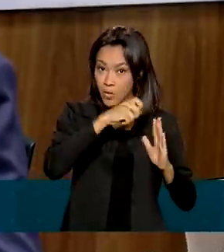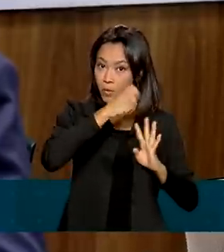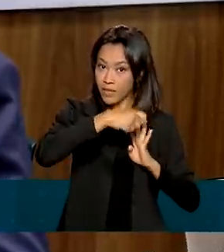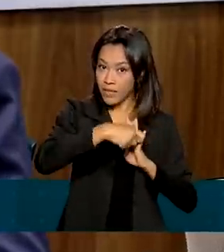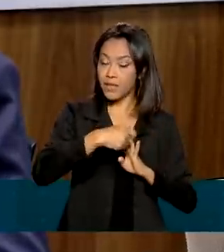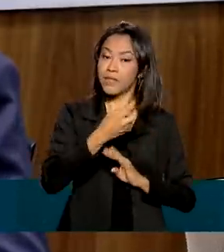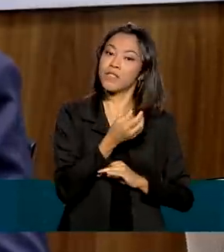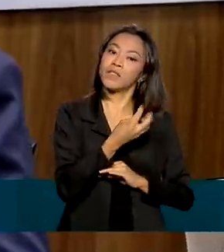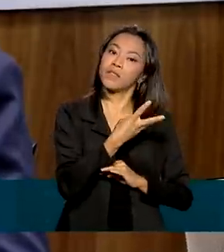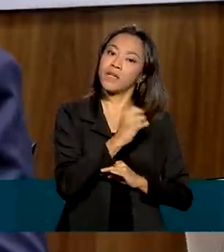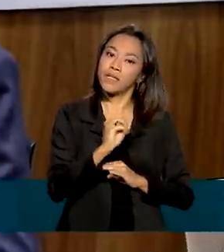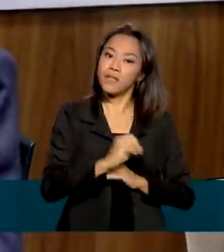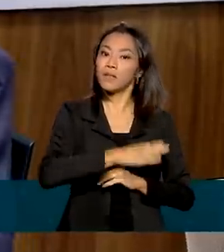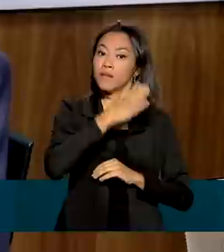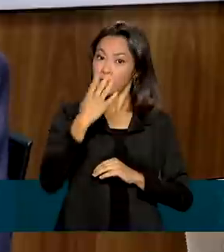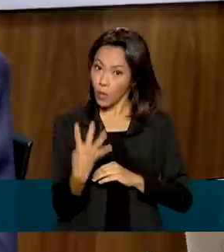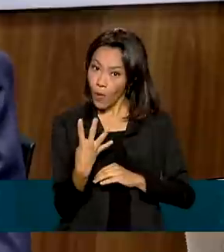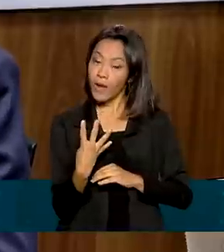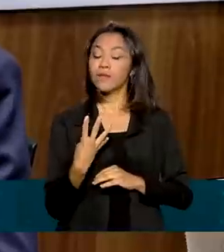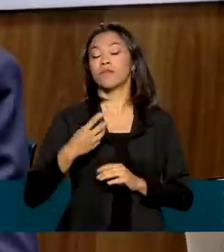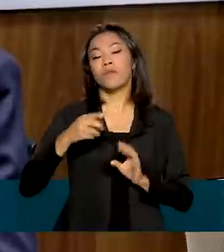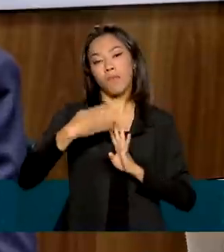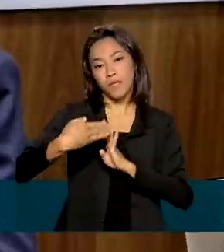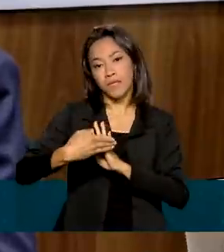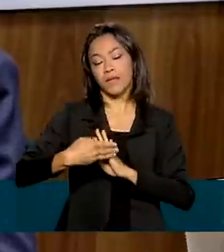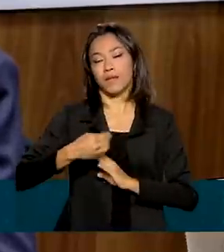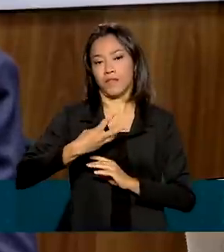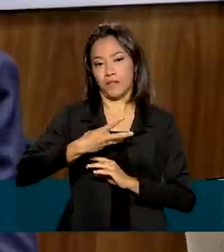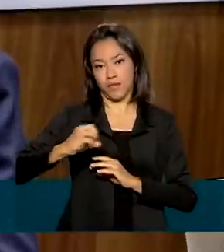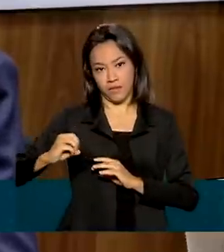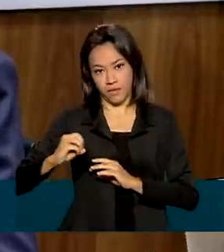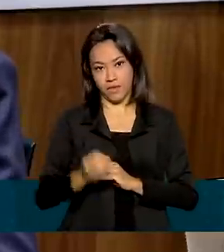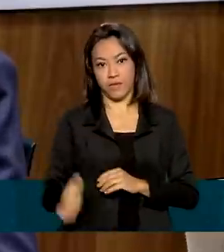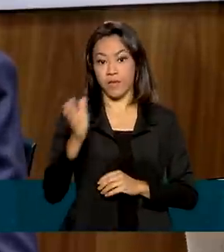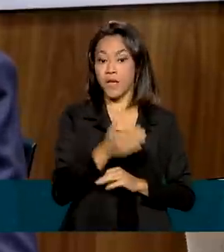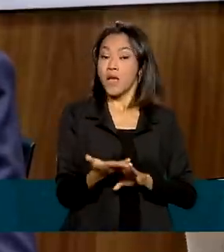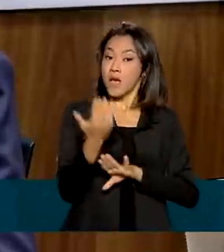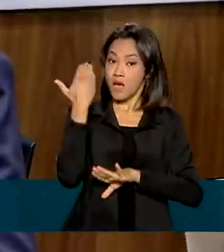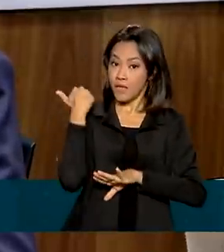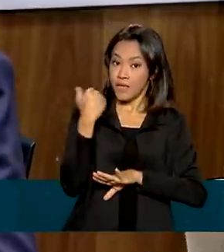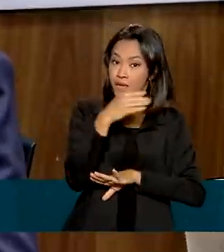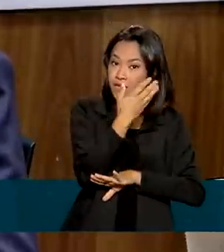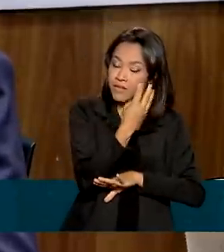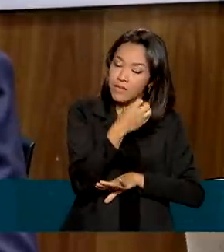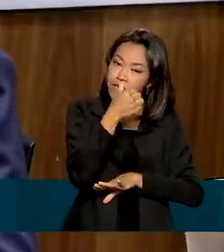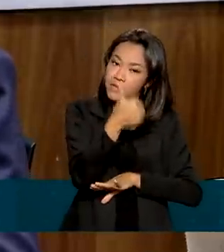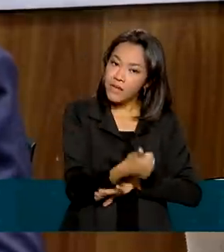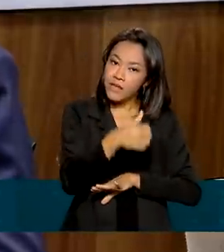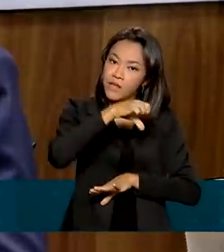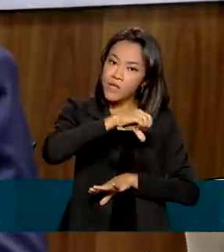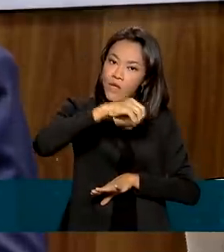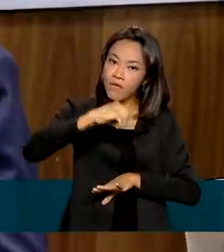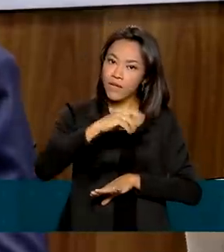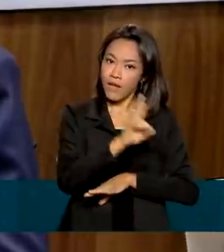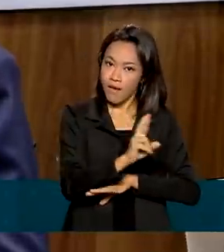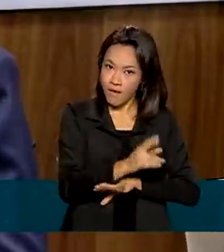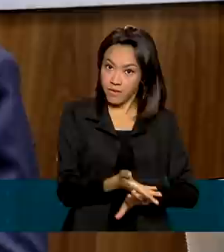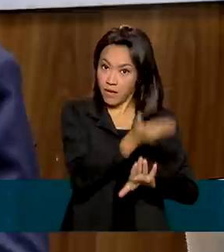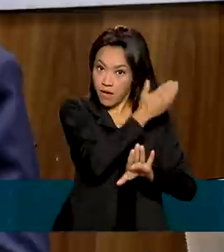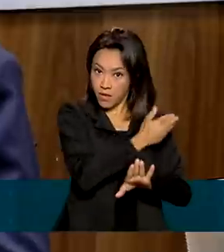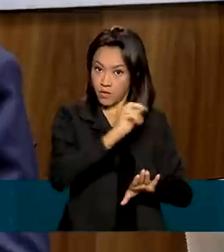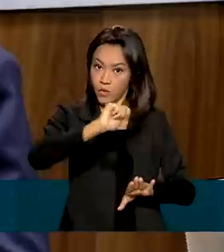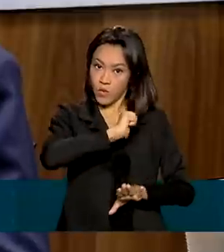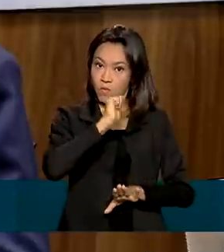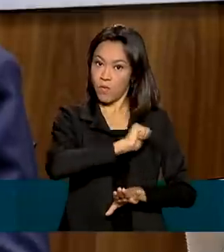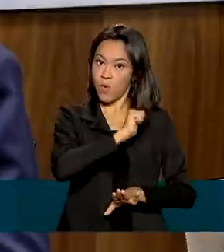e4300 lembro que naquela época a média do Bolsa Família 190 ai esse dinheiro obviamente